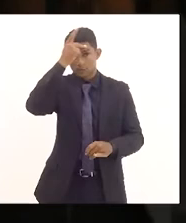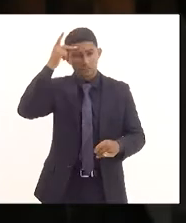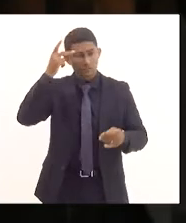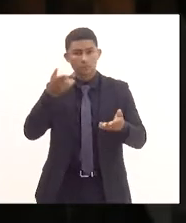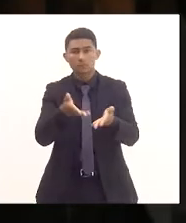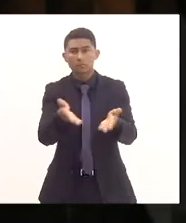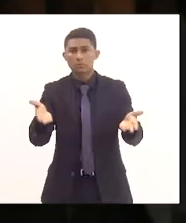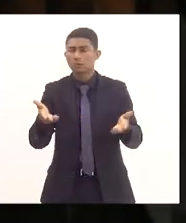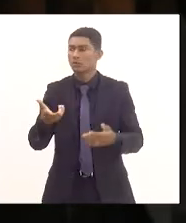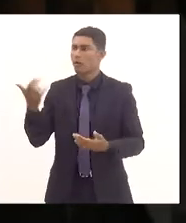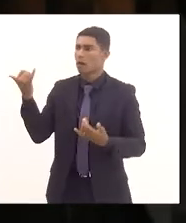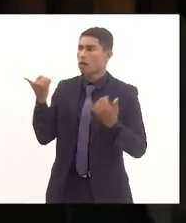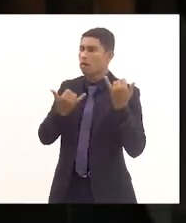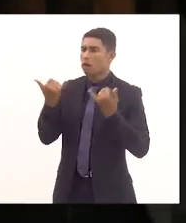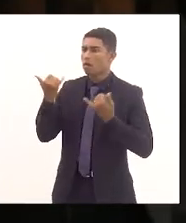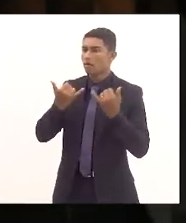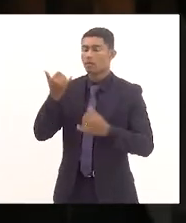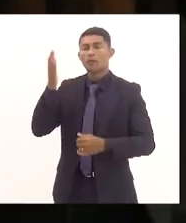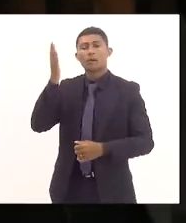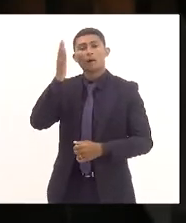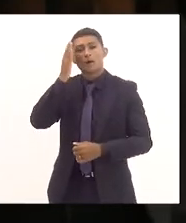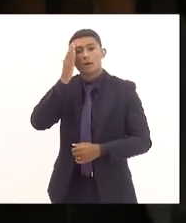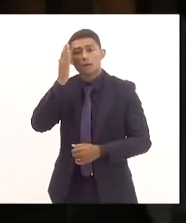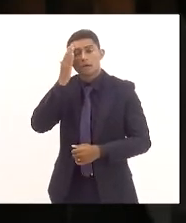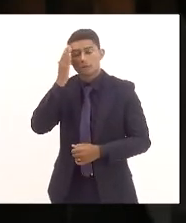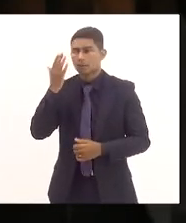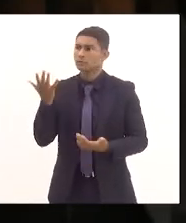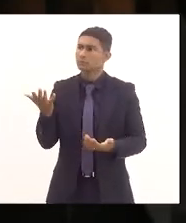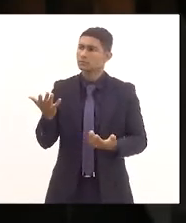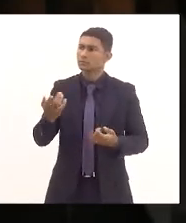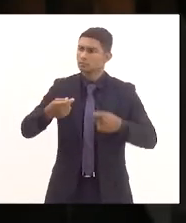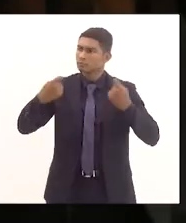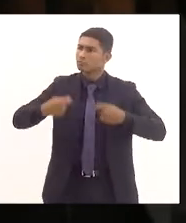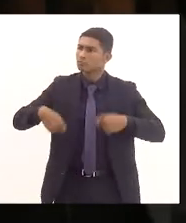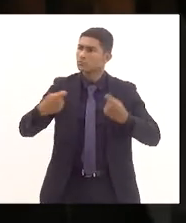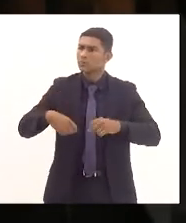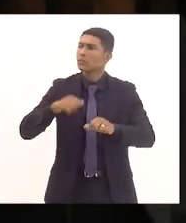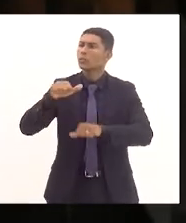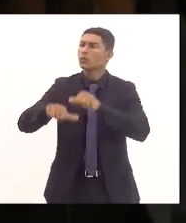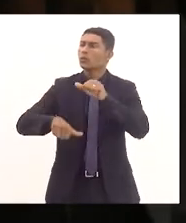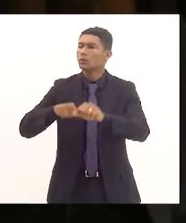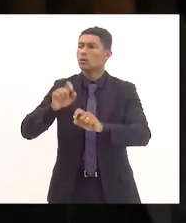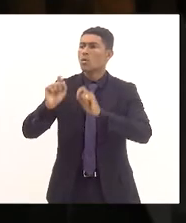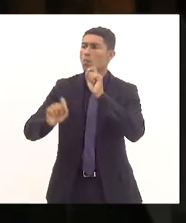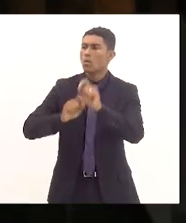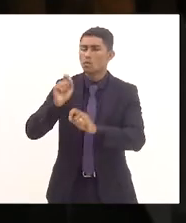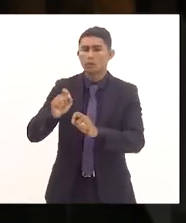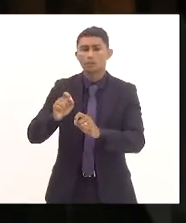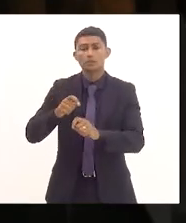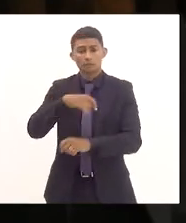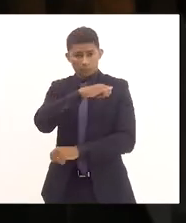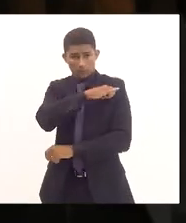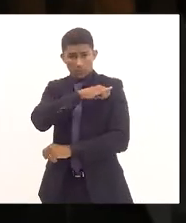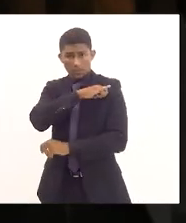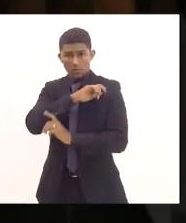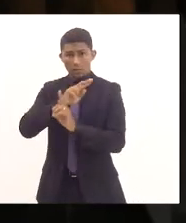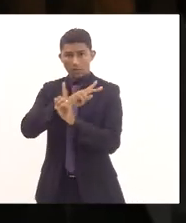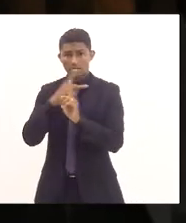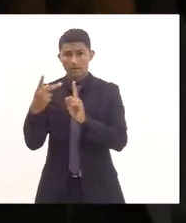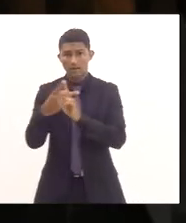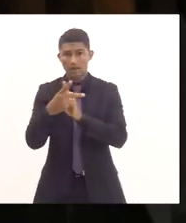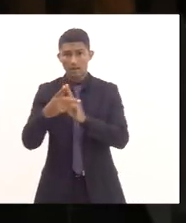precisa fazer uma atualização xyz e que essa